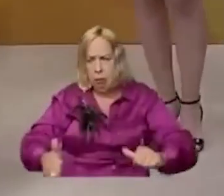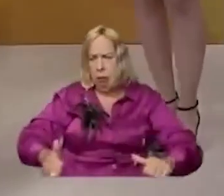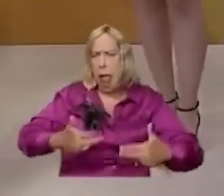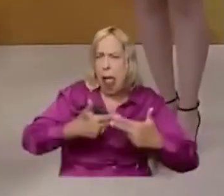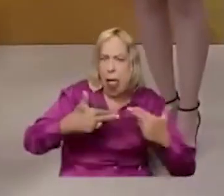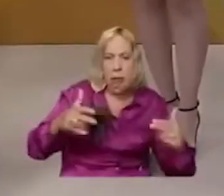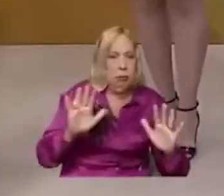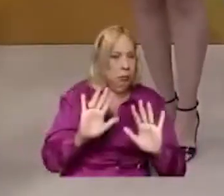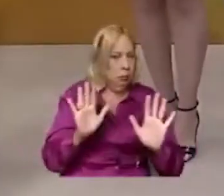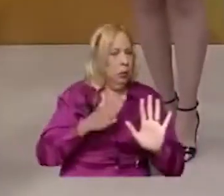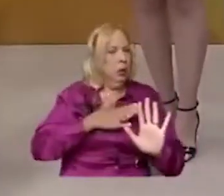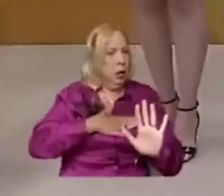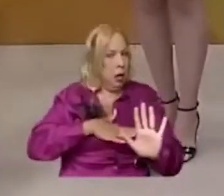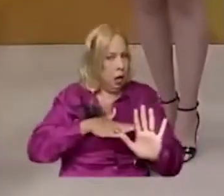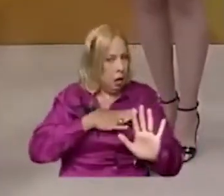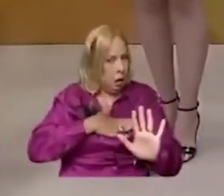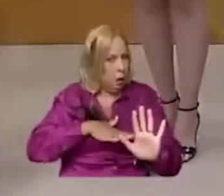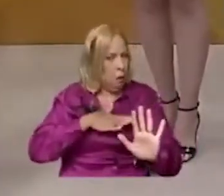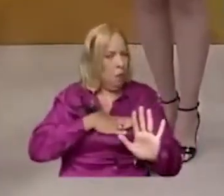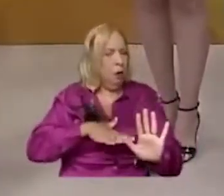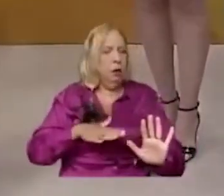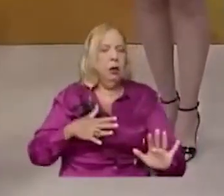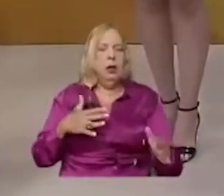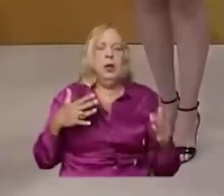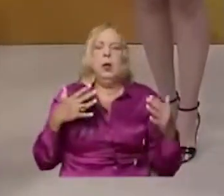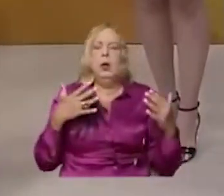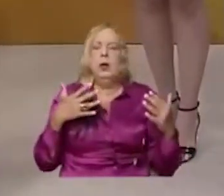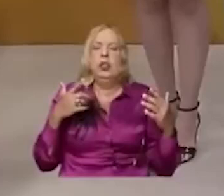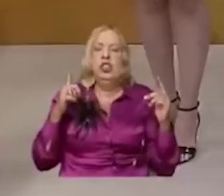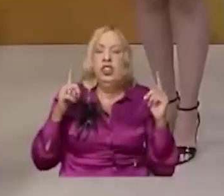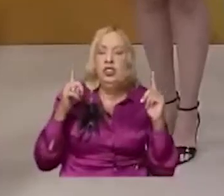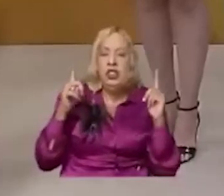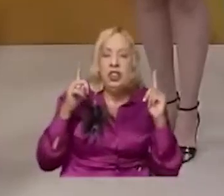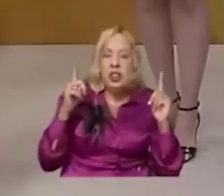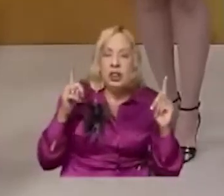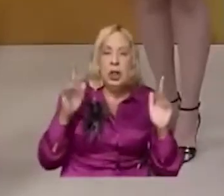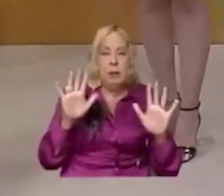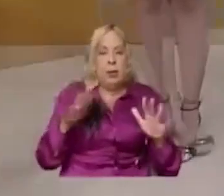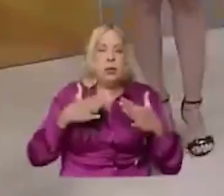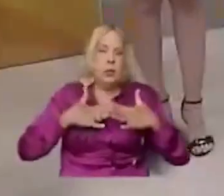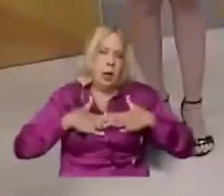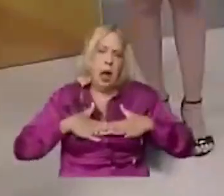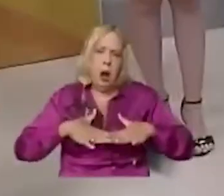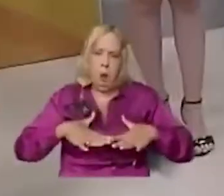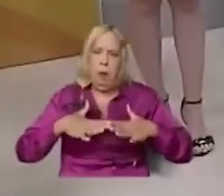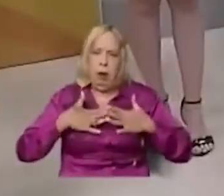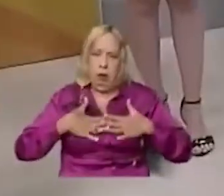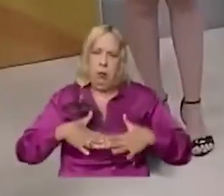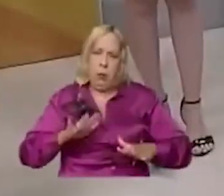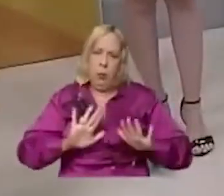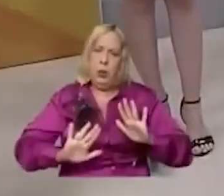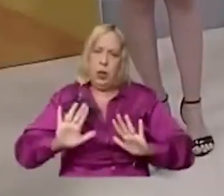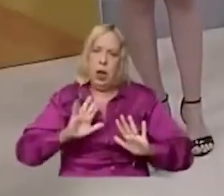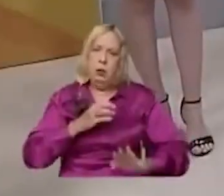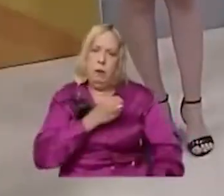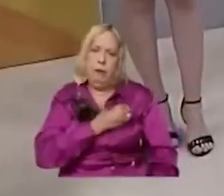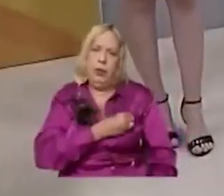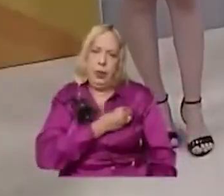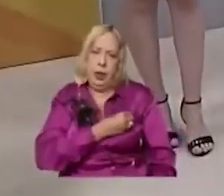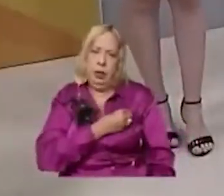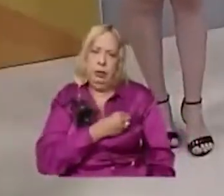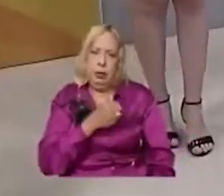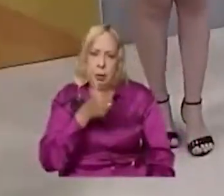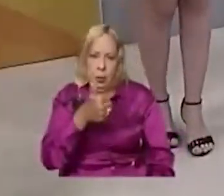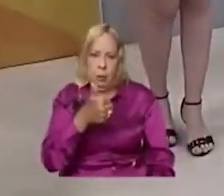viu? Aproveita. Curta com moderação, viu? Um feliz São João para todo mundo.